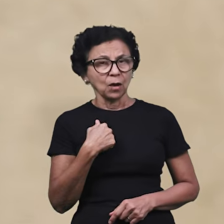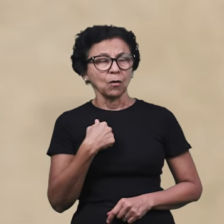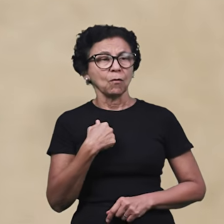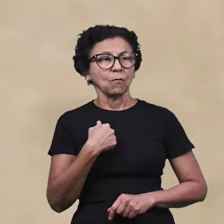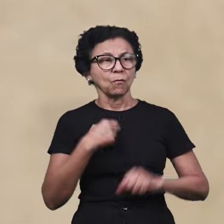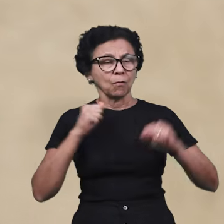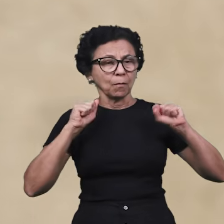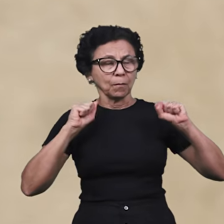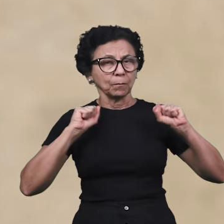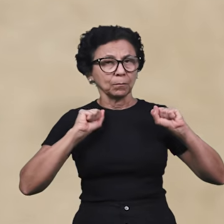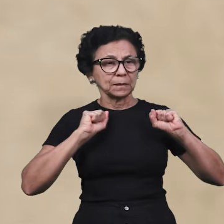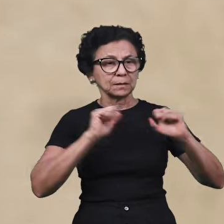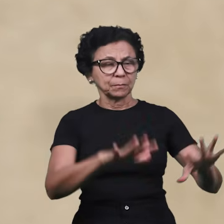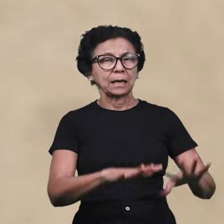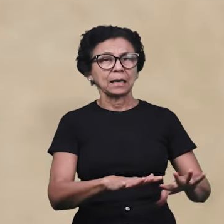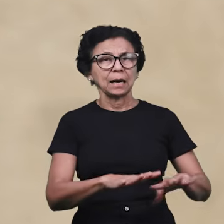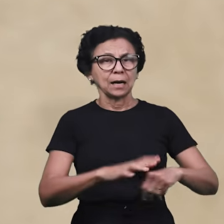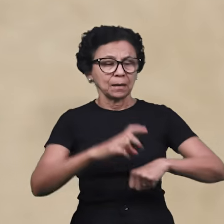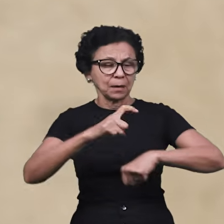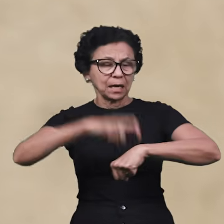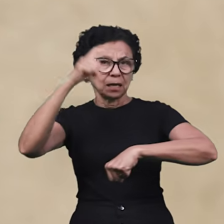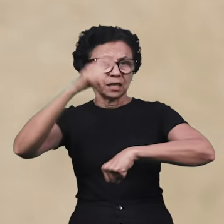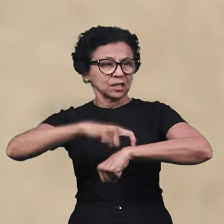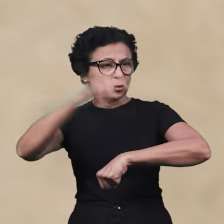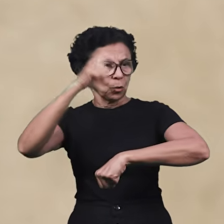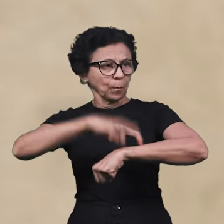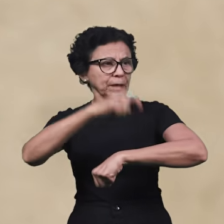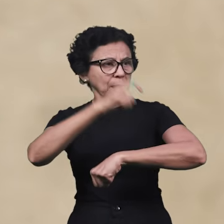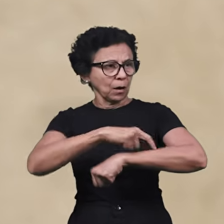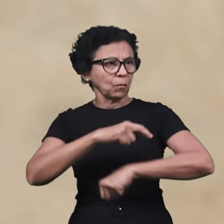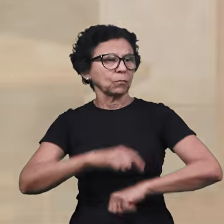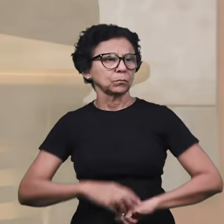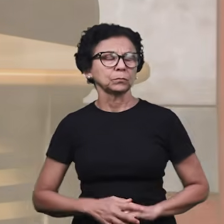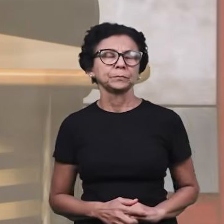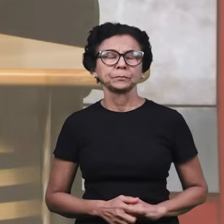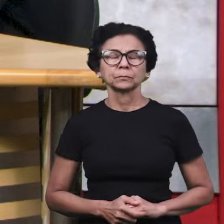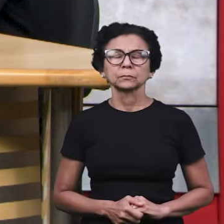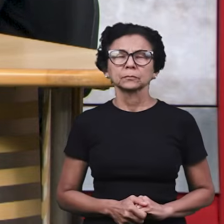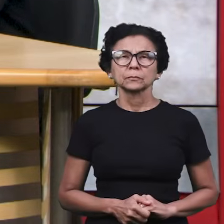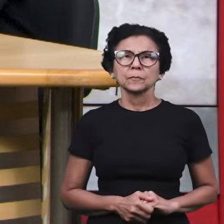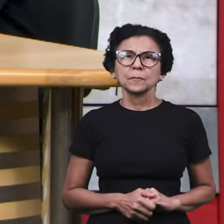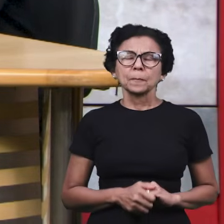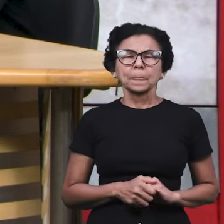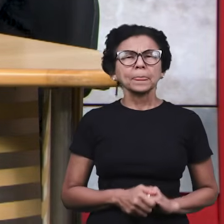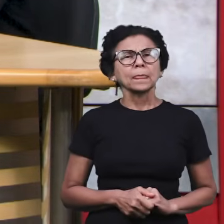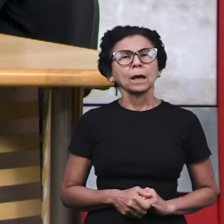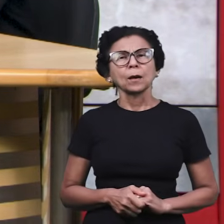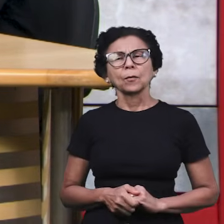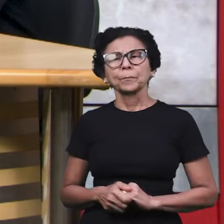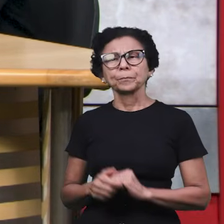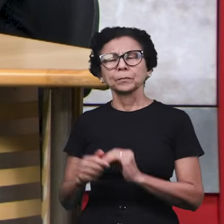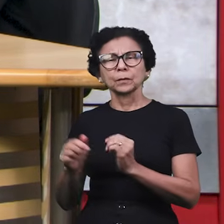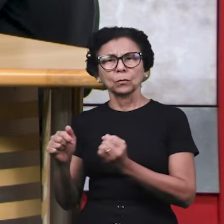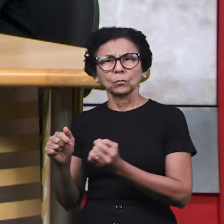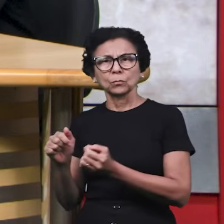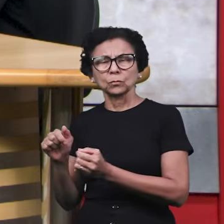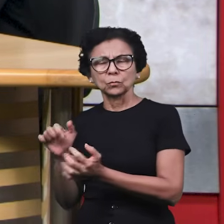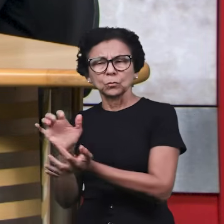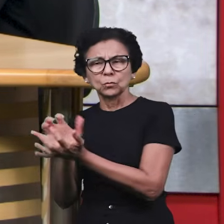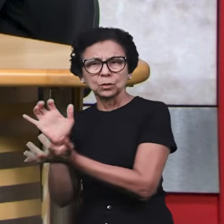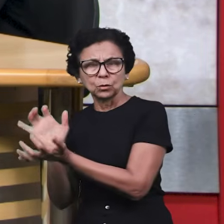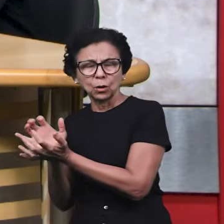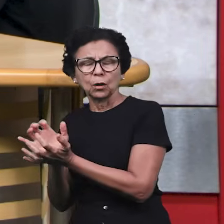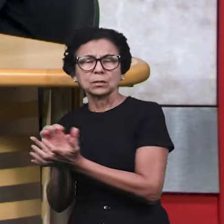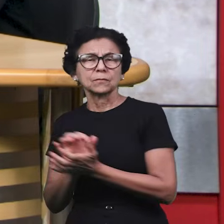o conselho de um e o conselho do outro. O conselho de um é: se coloca no lugar deles. Pensa como um servo que eles também vão